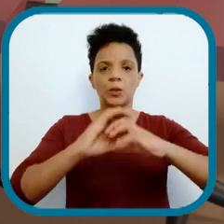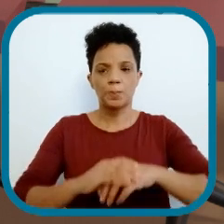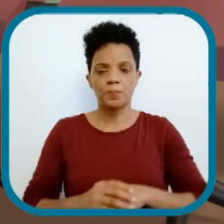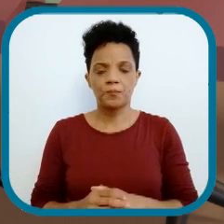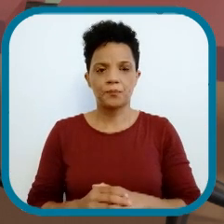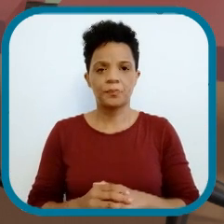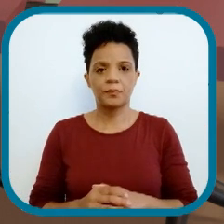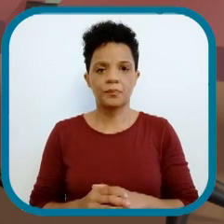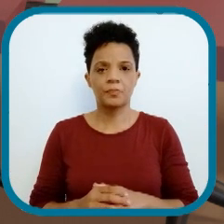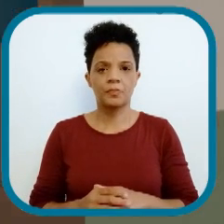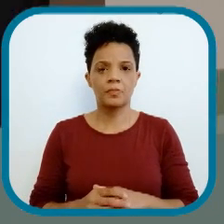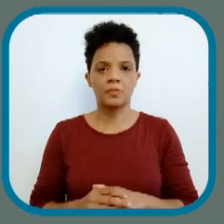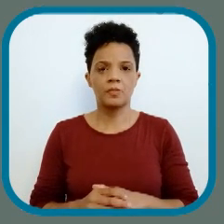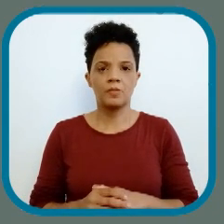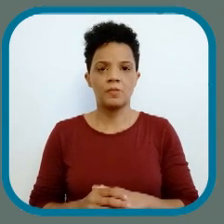agência de comunicação.